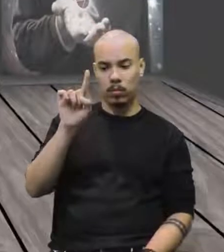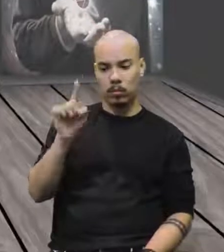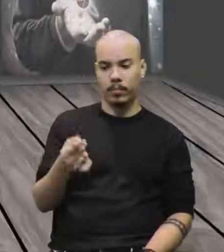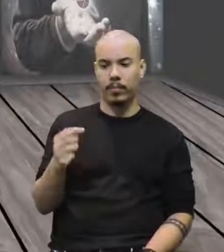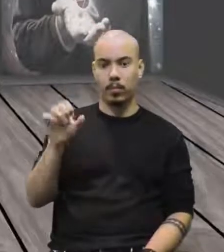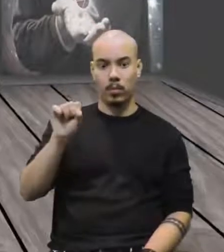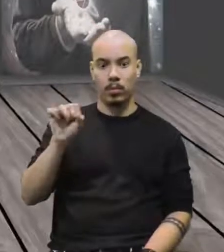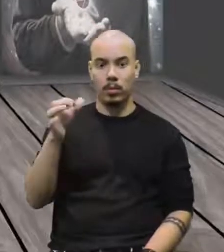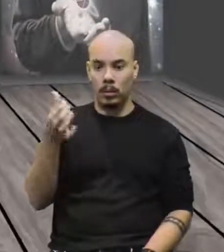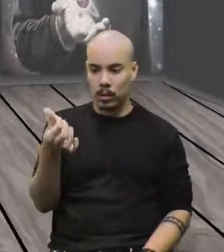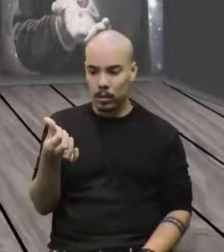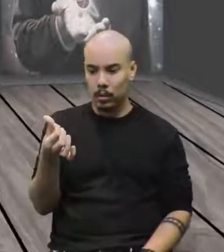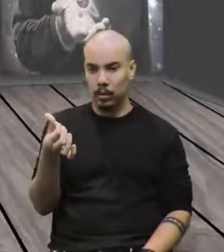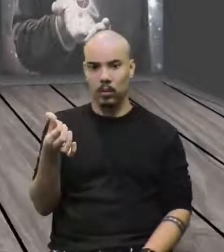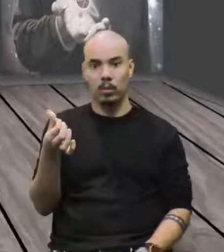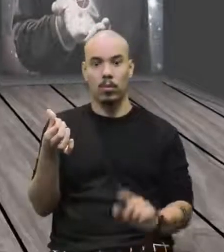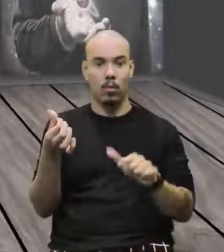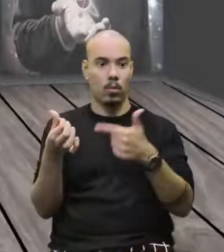0,86,